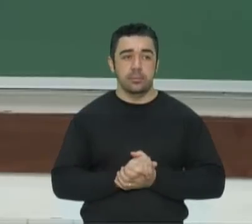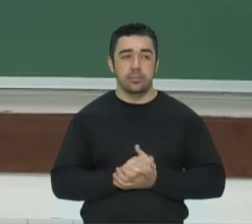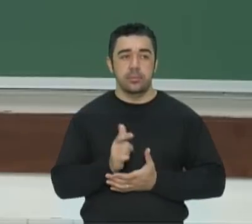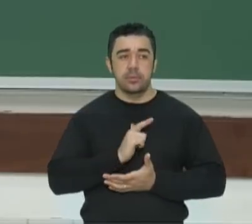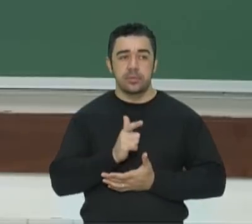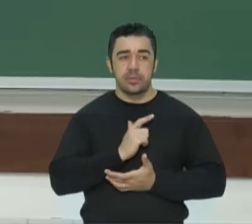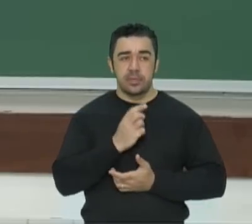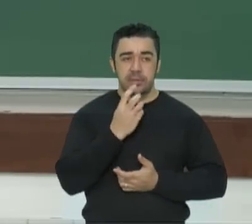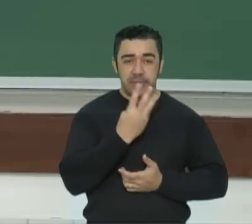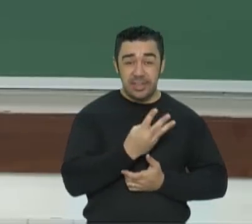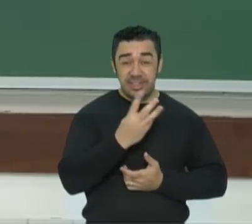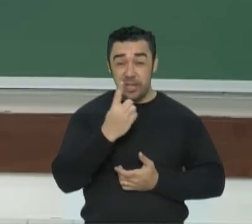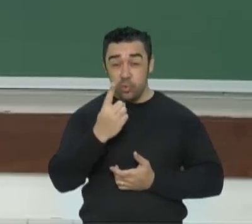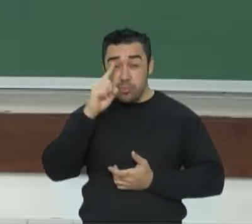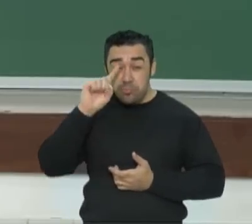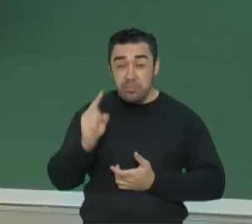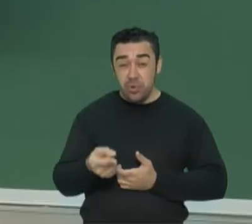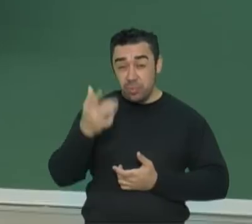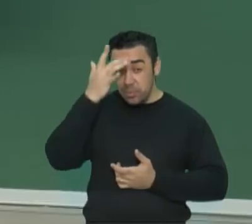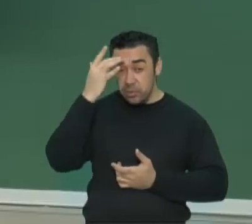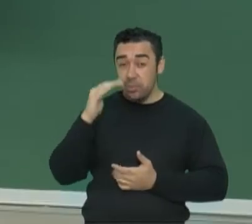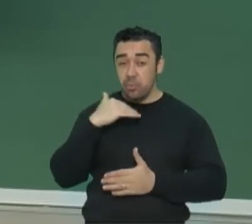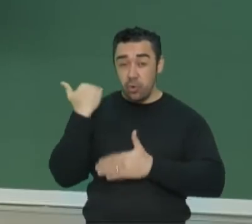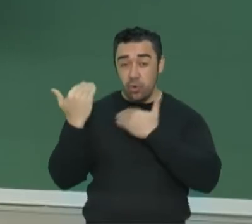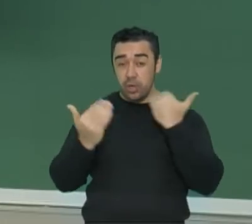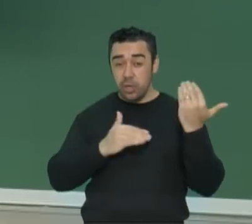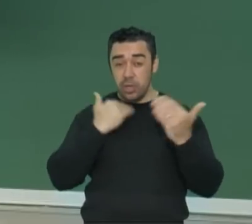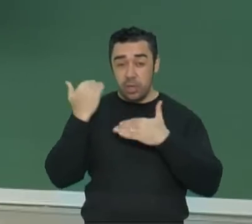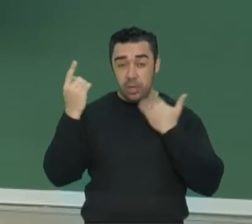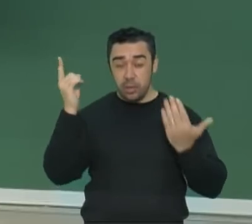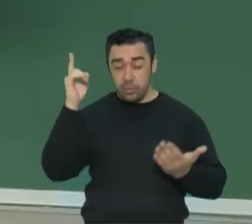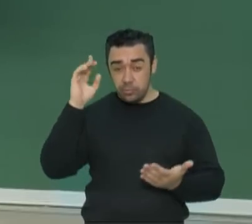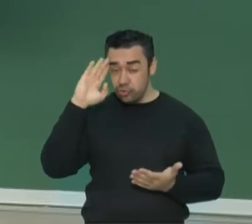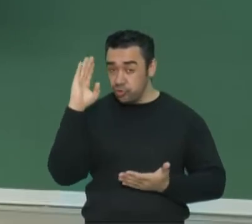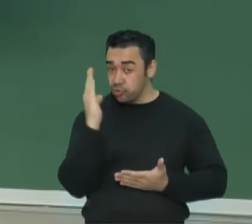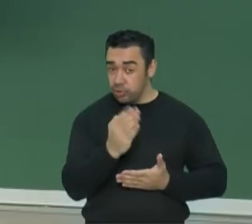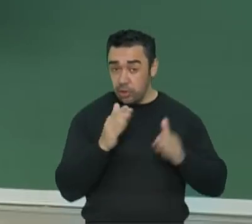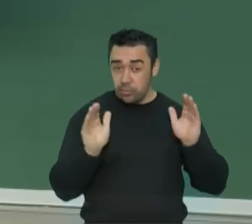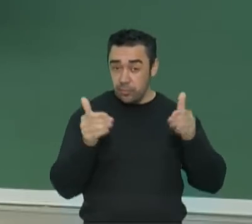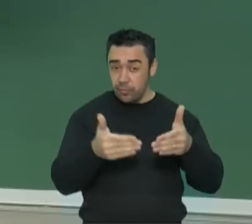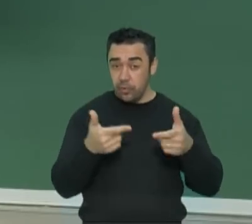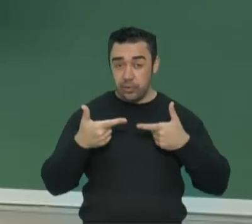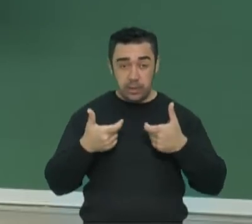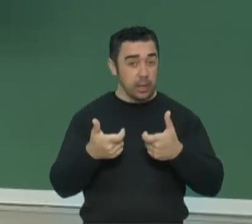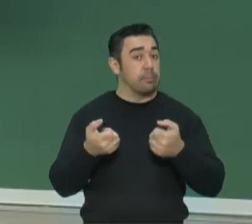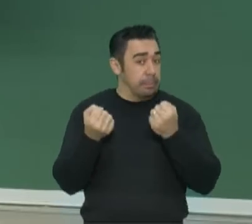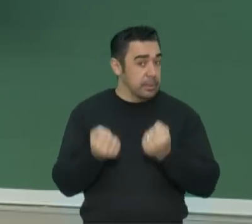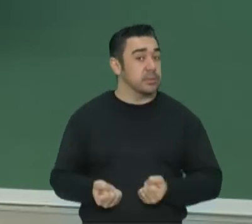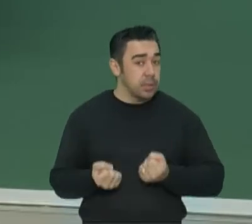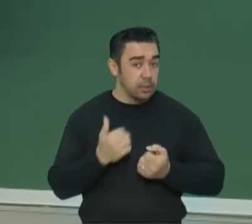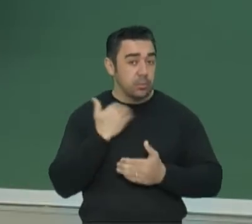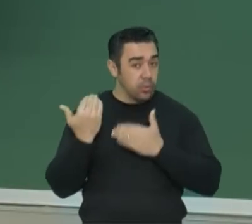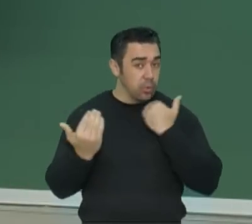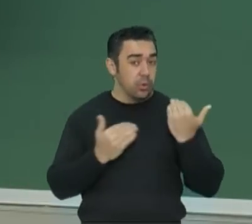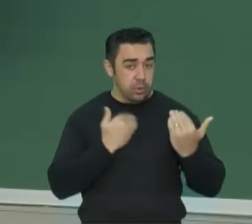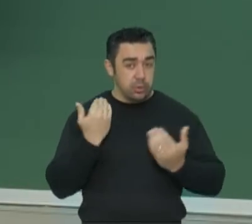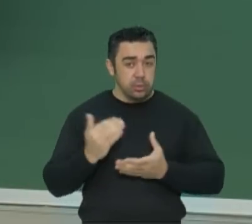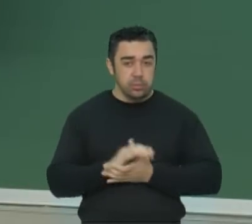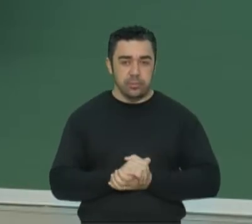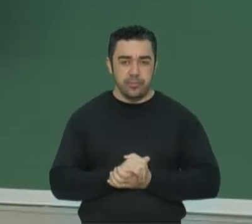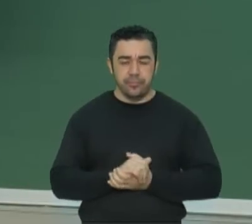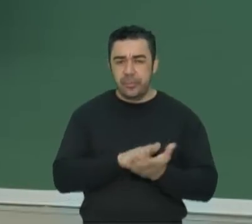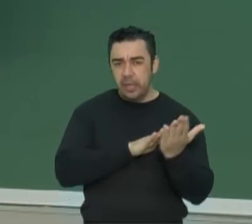31.920 mortos por dia ligados diretamente à guerra. Olha que pesado.